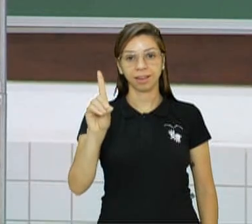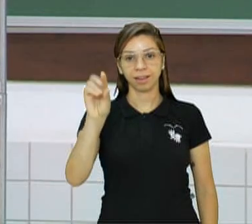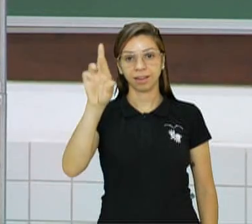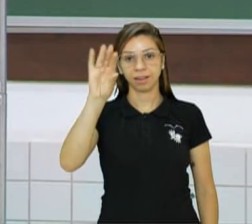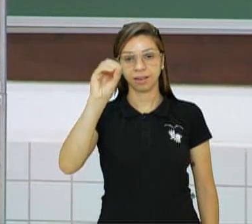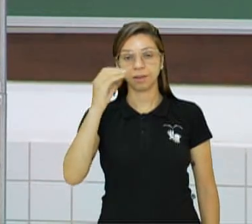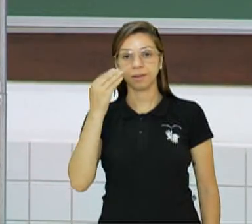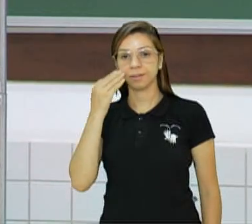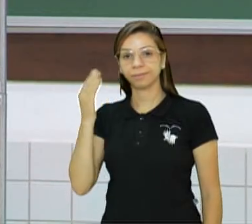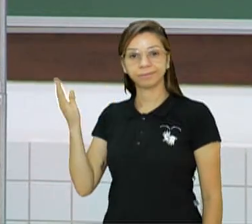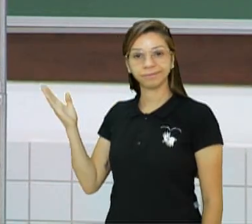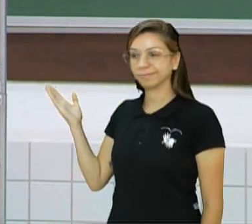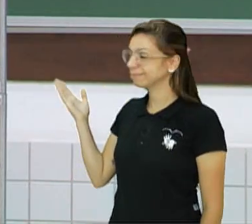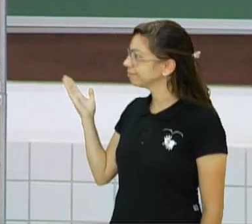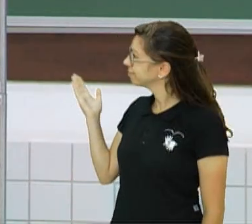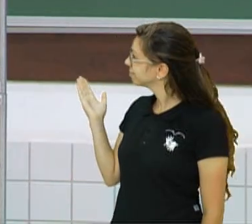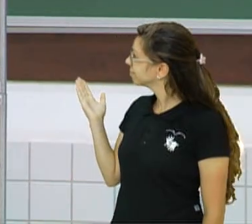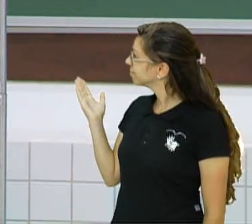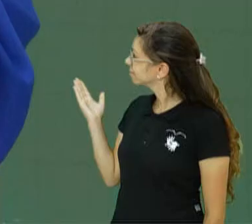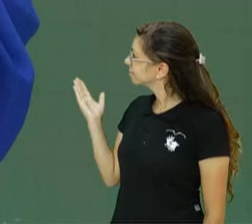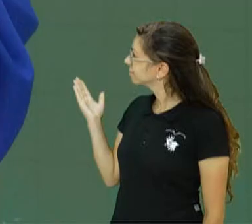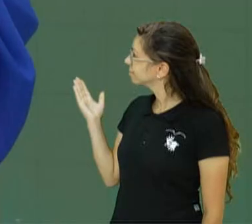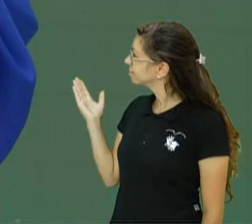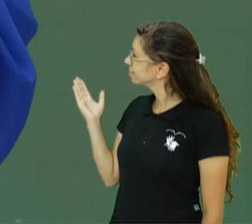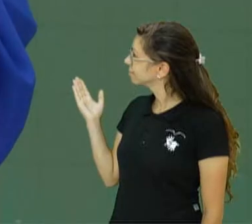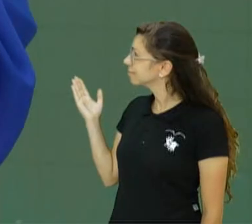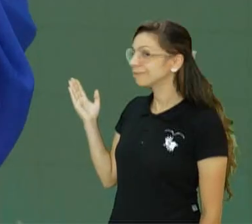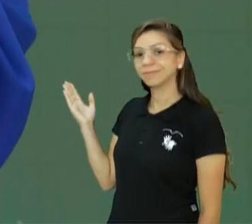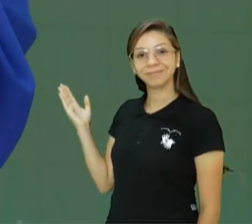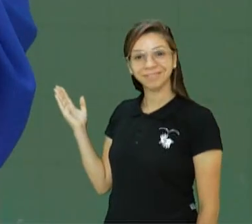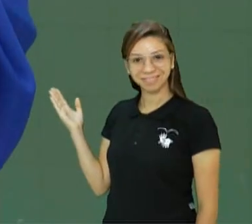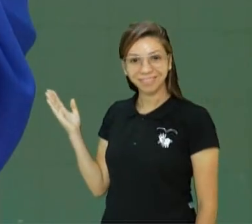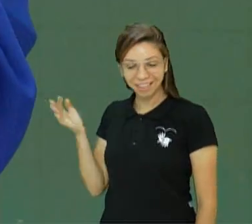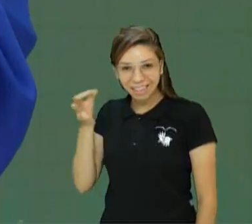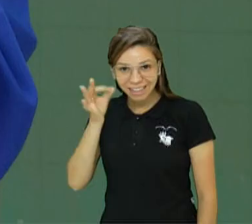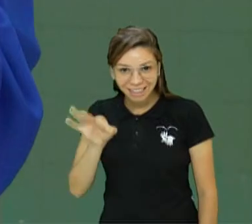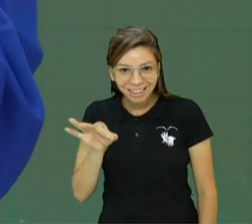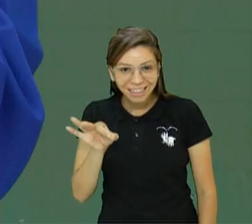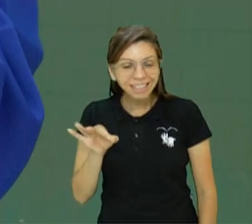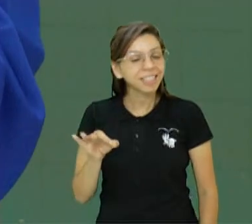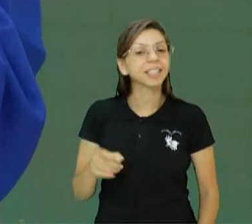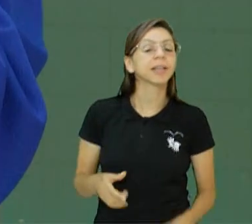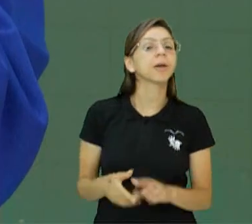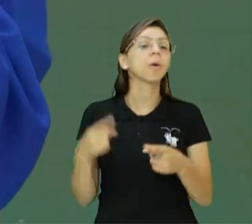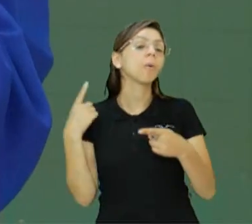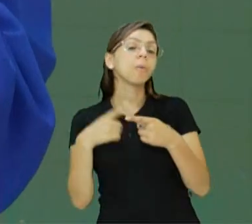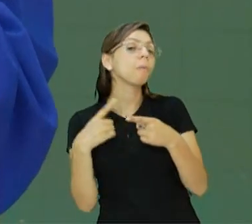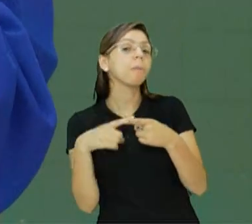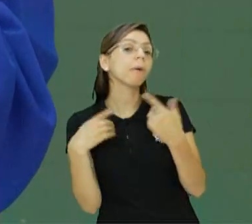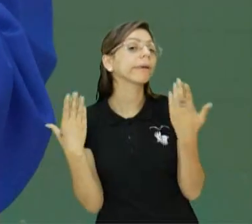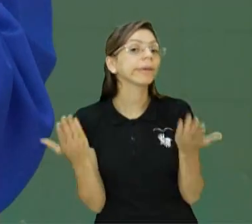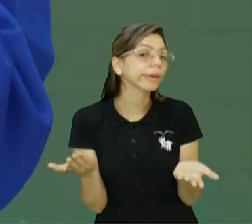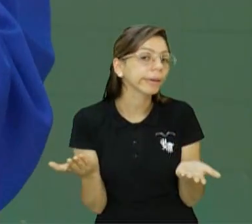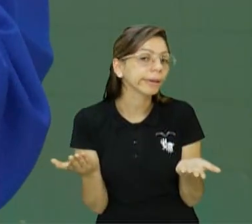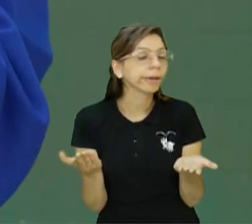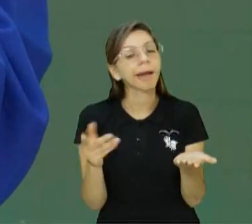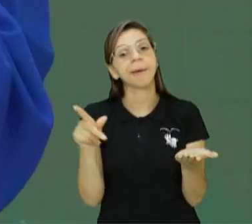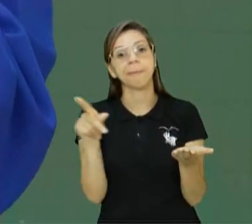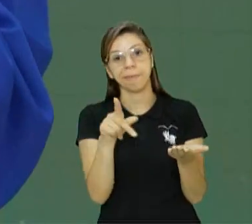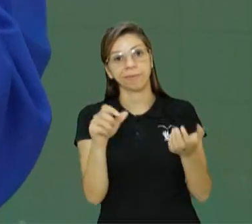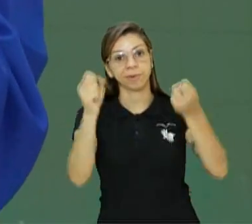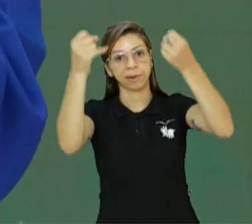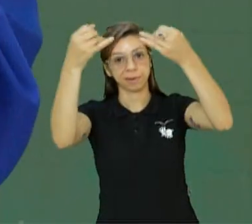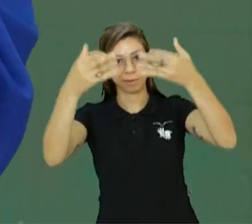aqui como ele fica. E o porquê que ele é um octaedro? A prof já falou,